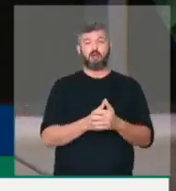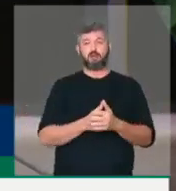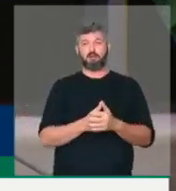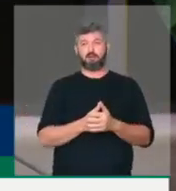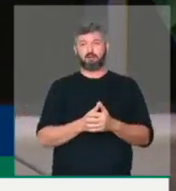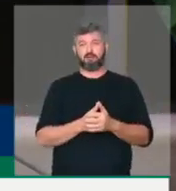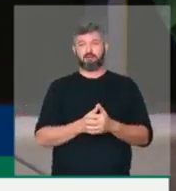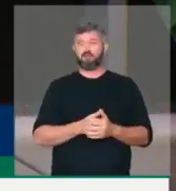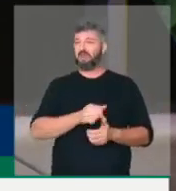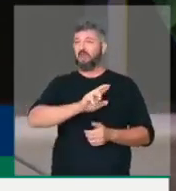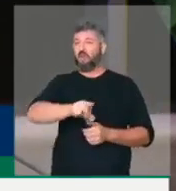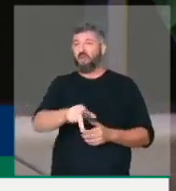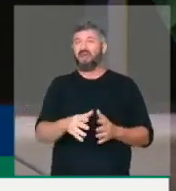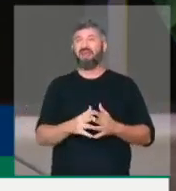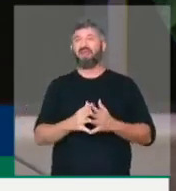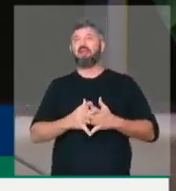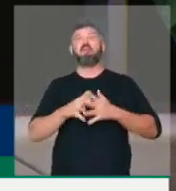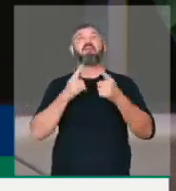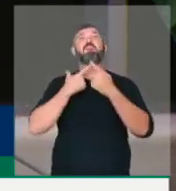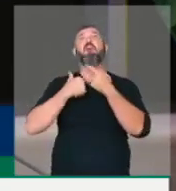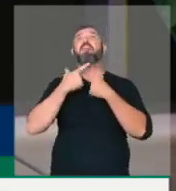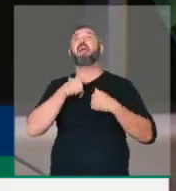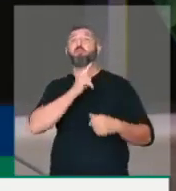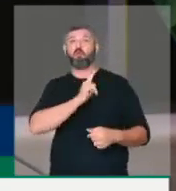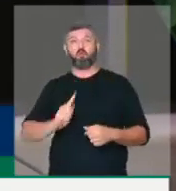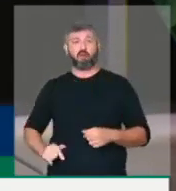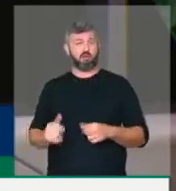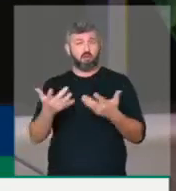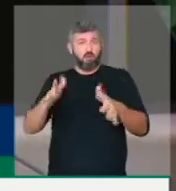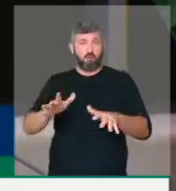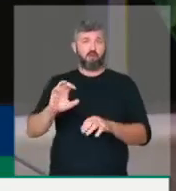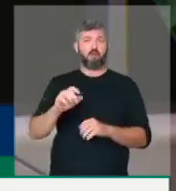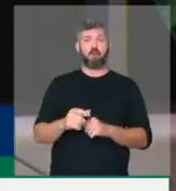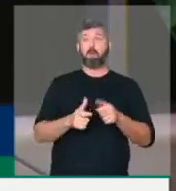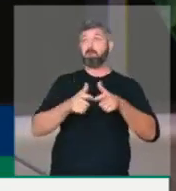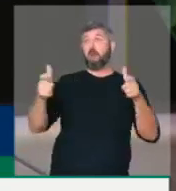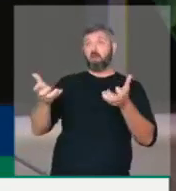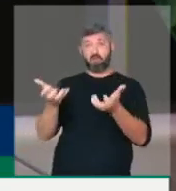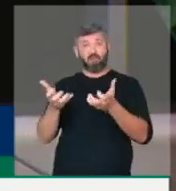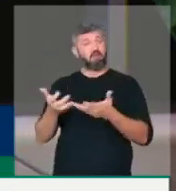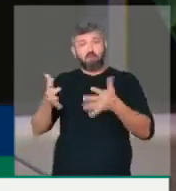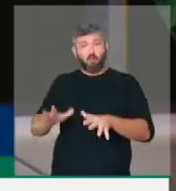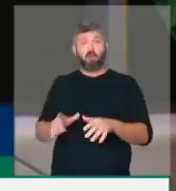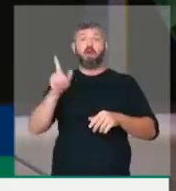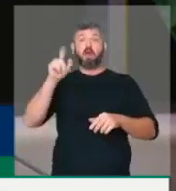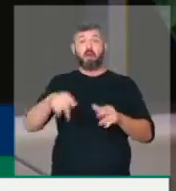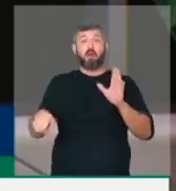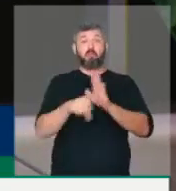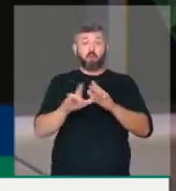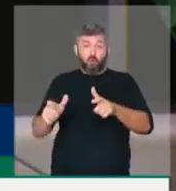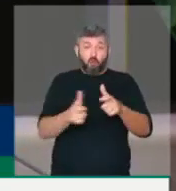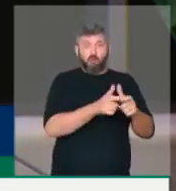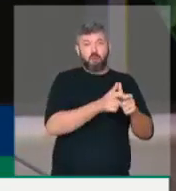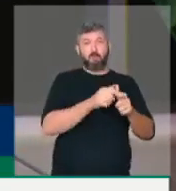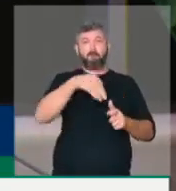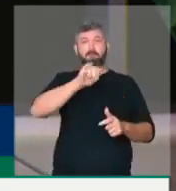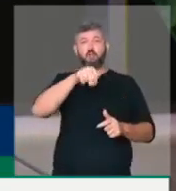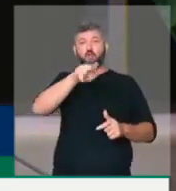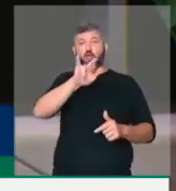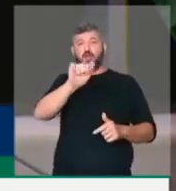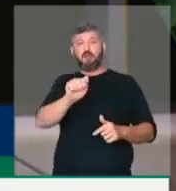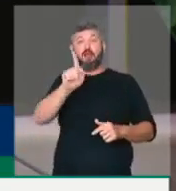não é desejo de governo e nem desejo de maioria. CPI é instrumento de minoria, por isso é um dos